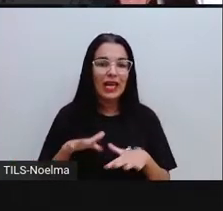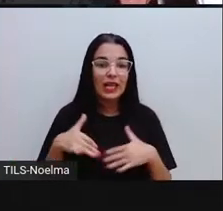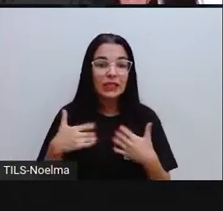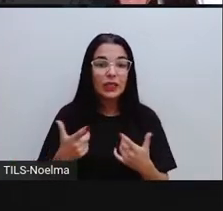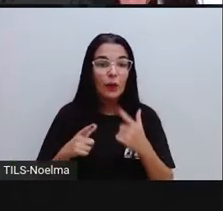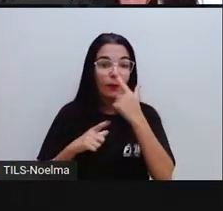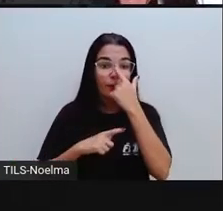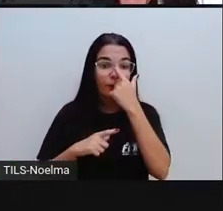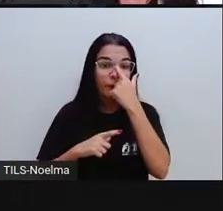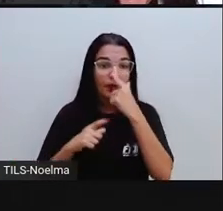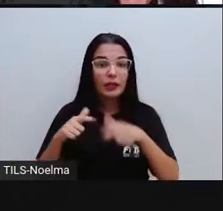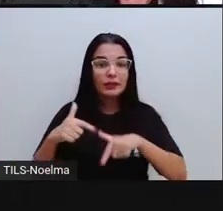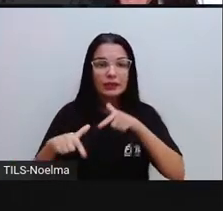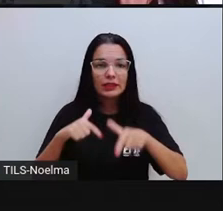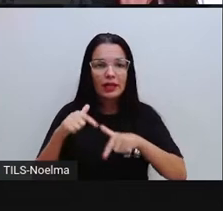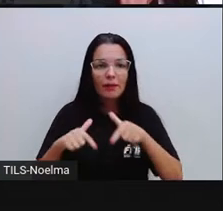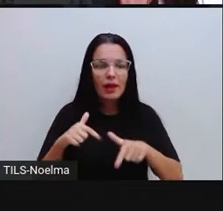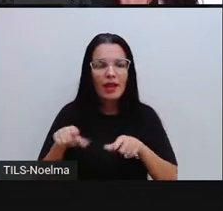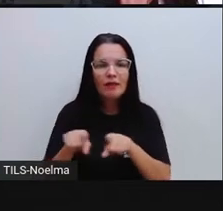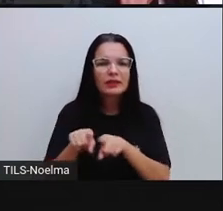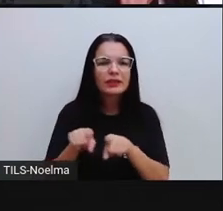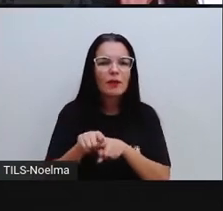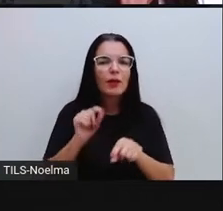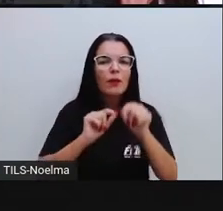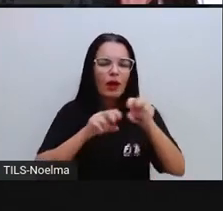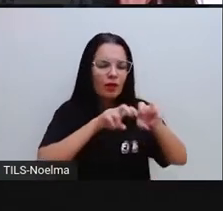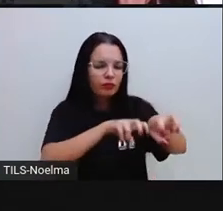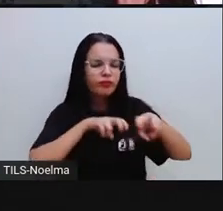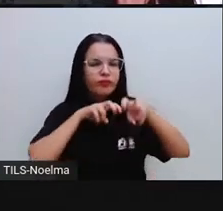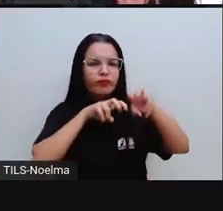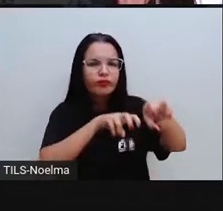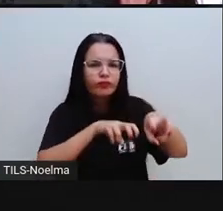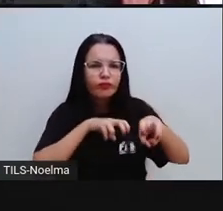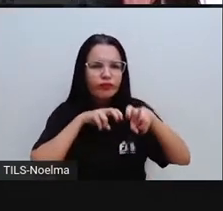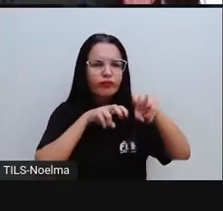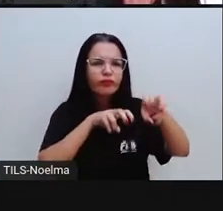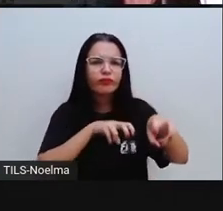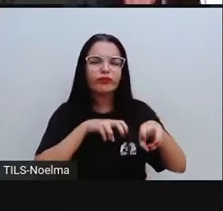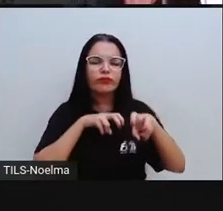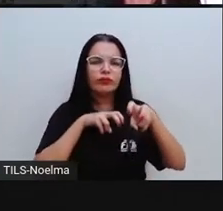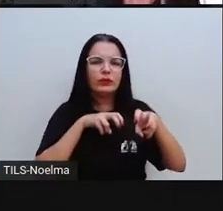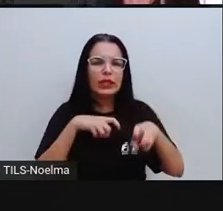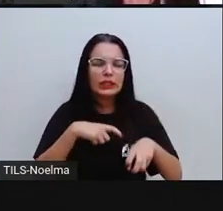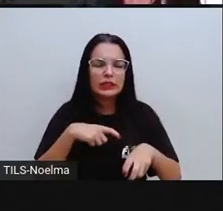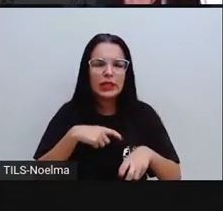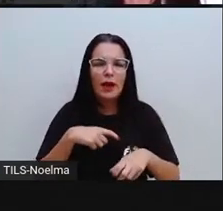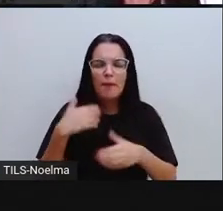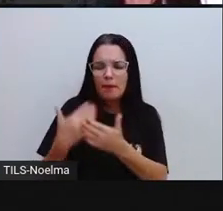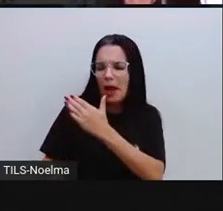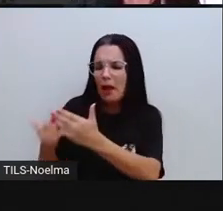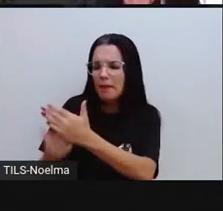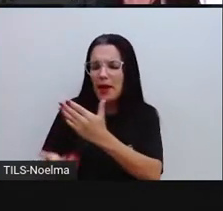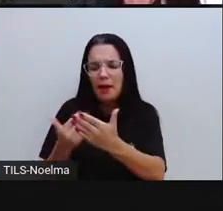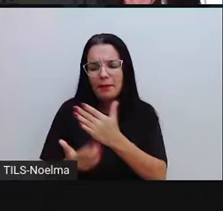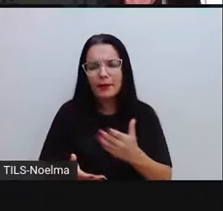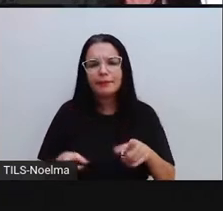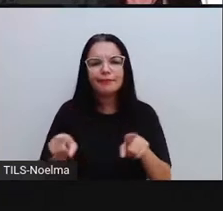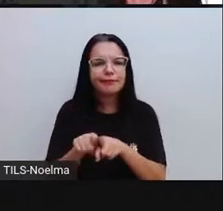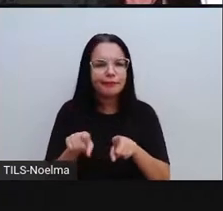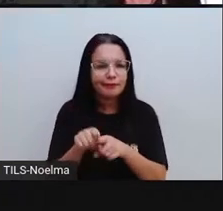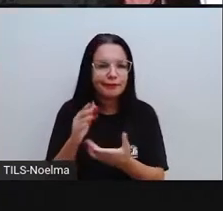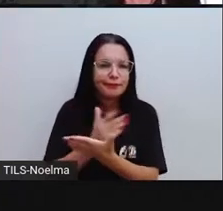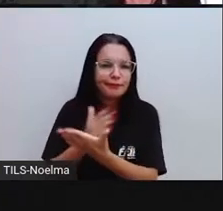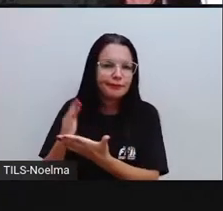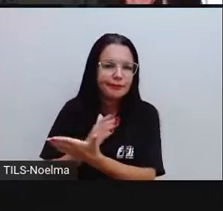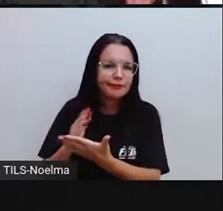disso, trabalhavam em um pedaço de terra da fazenda e os lucros e prejuízos da colheita eram divididos. Então,